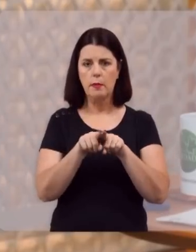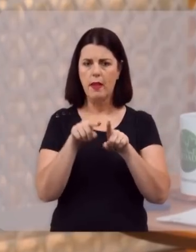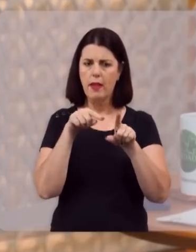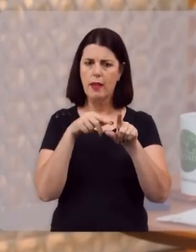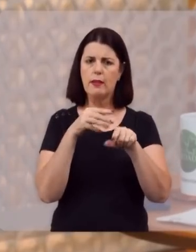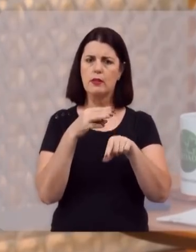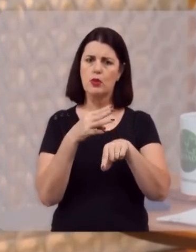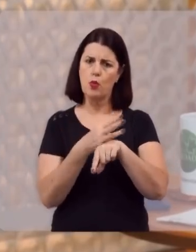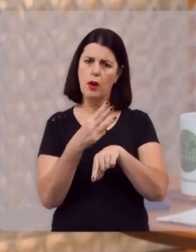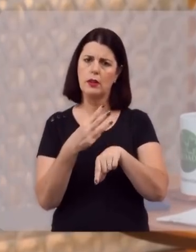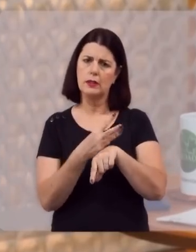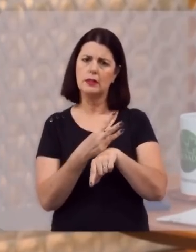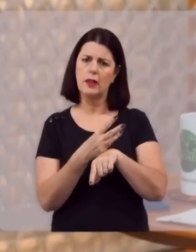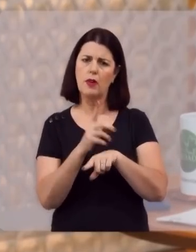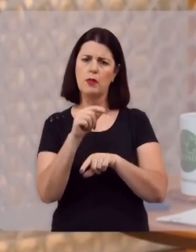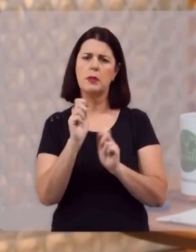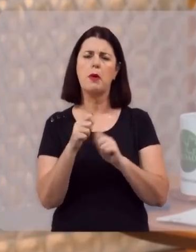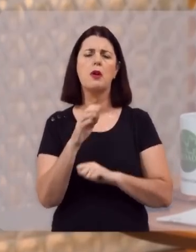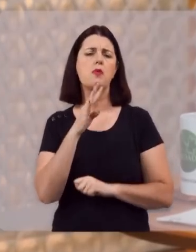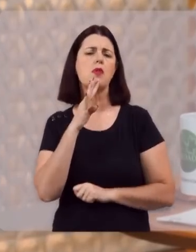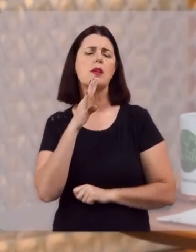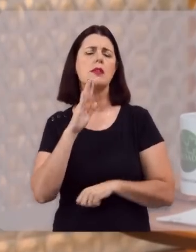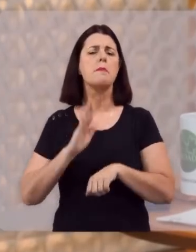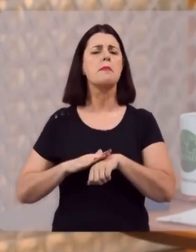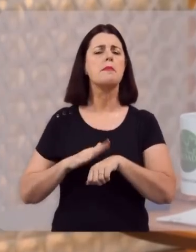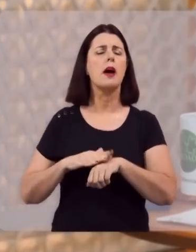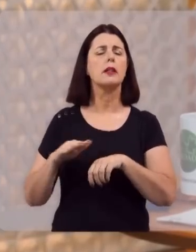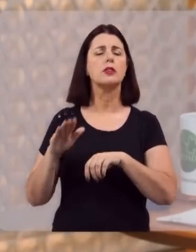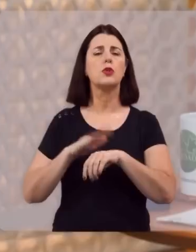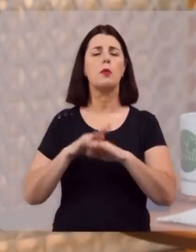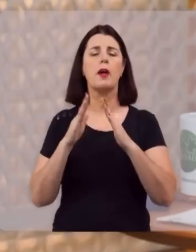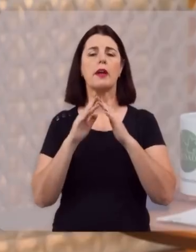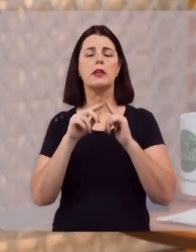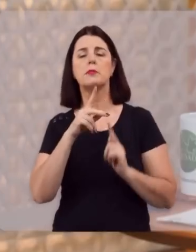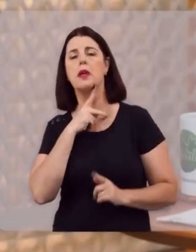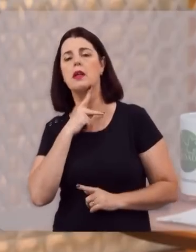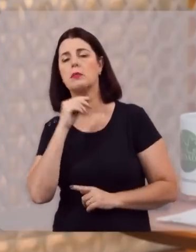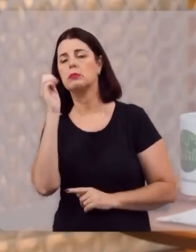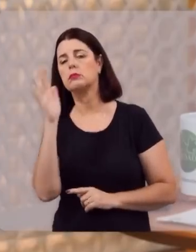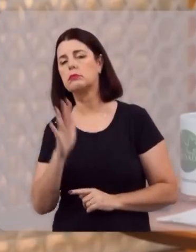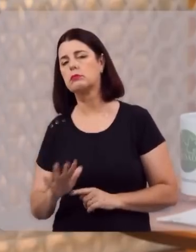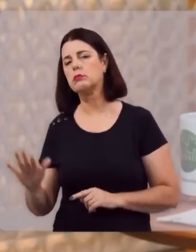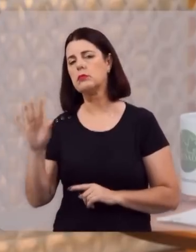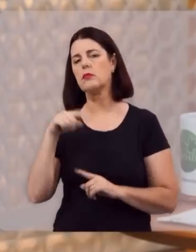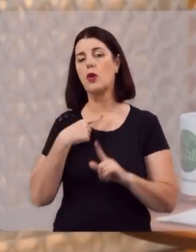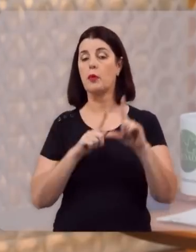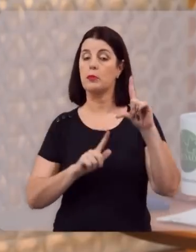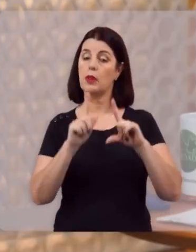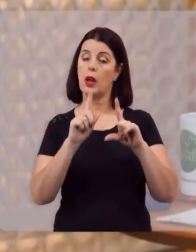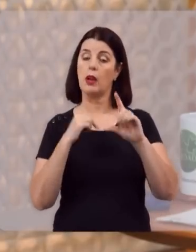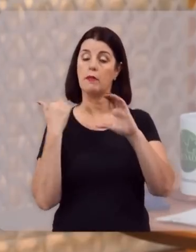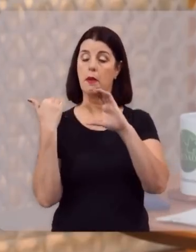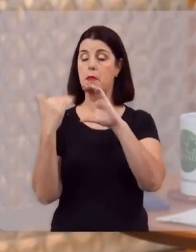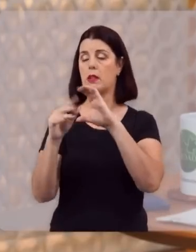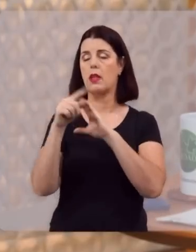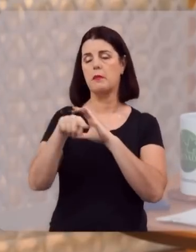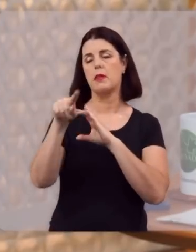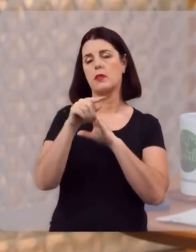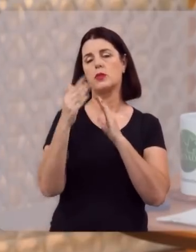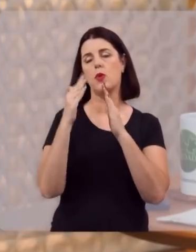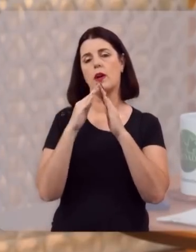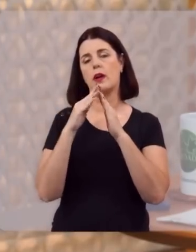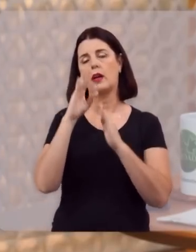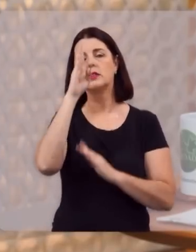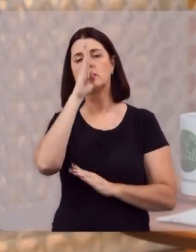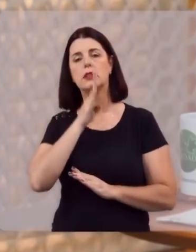também a esse número, você pode dizer que quer conhecer um pouquinho mais sobre a Igreja Presbiteriana do Brasil, sobre o nosso programa, e a gente vai te mandar